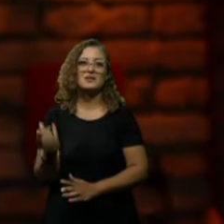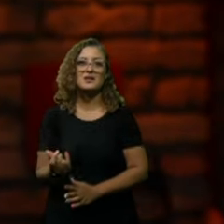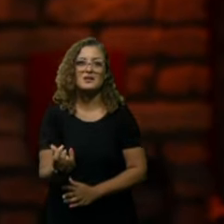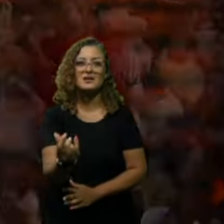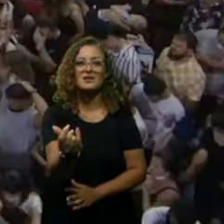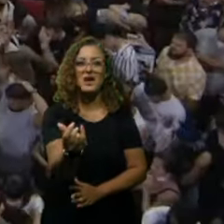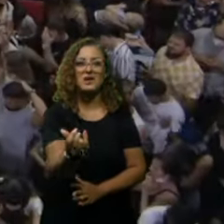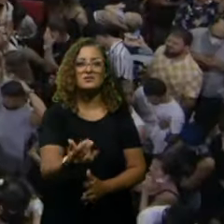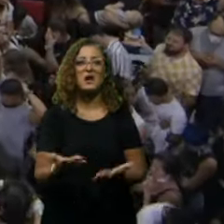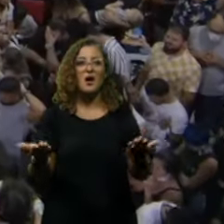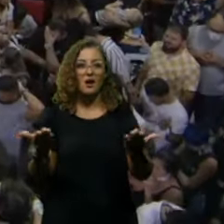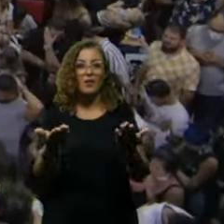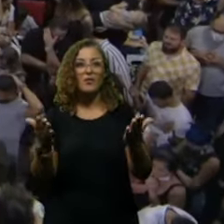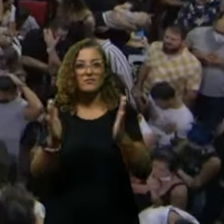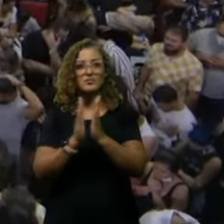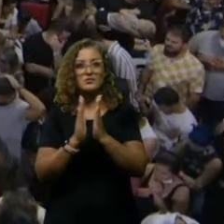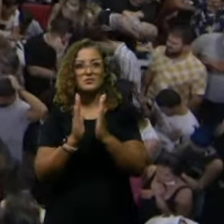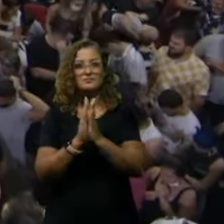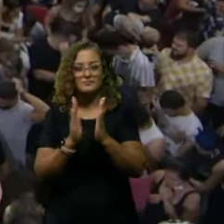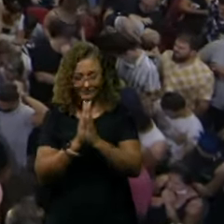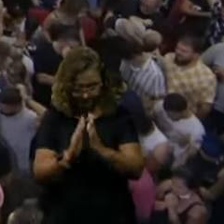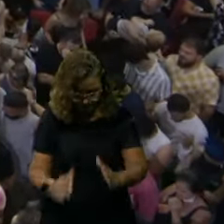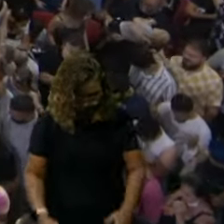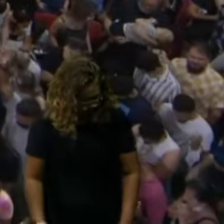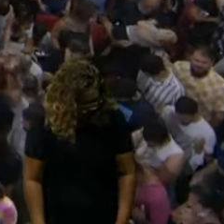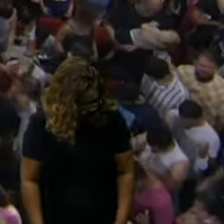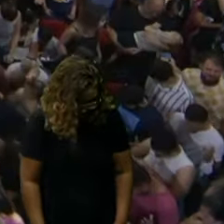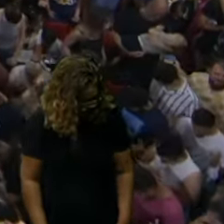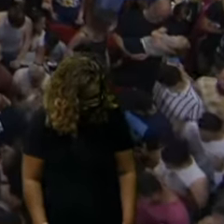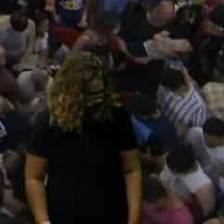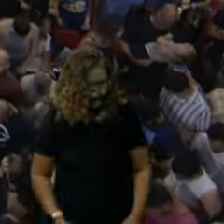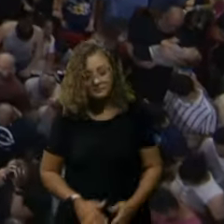cabeça E aí